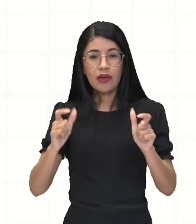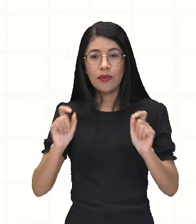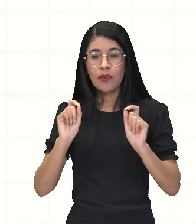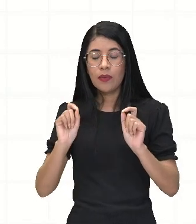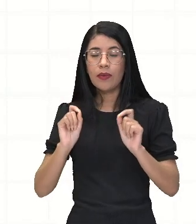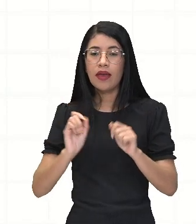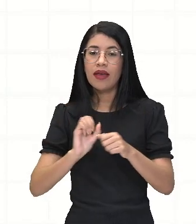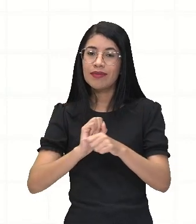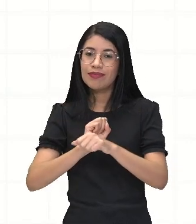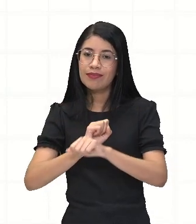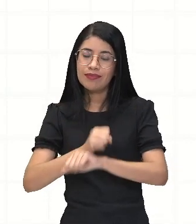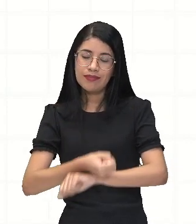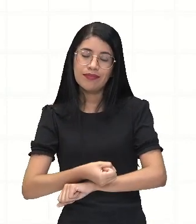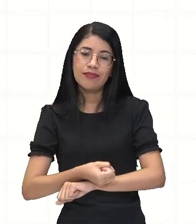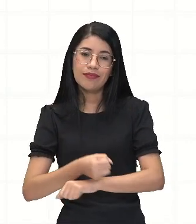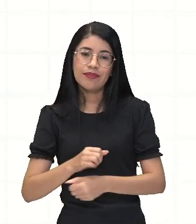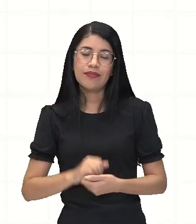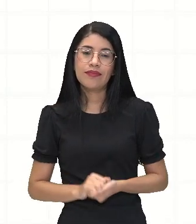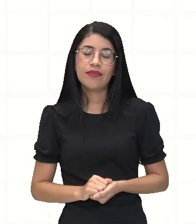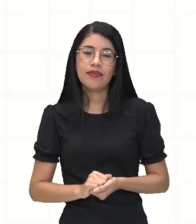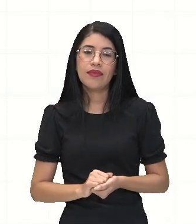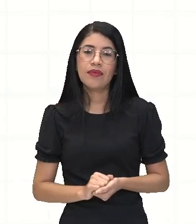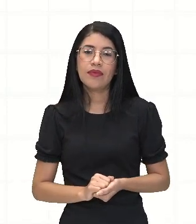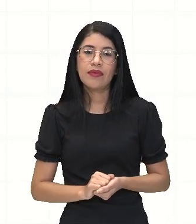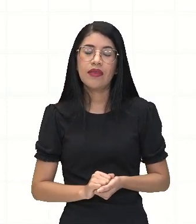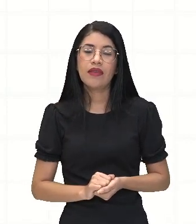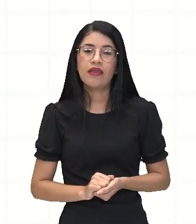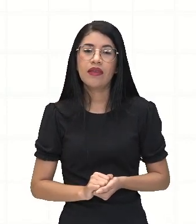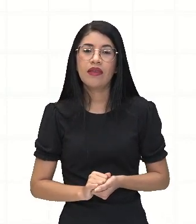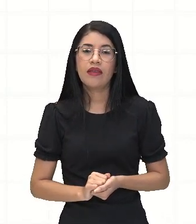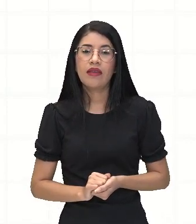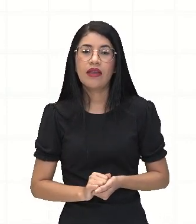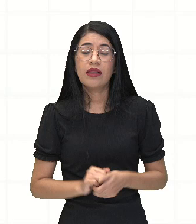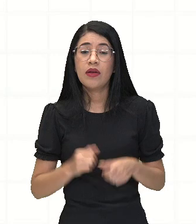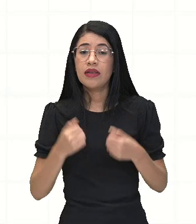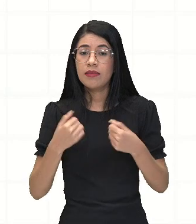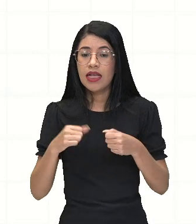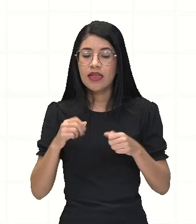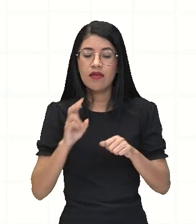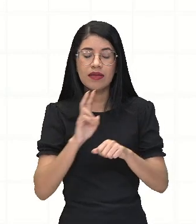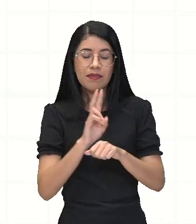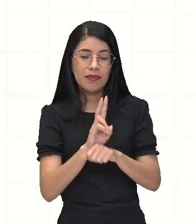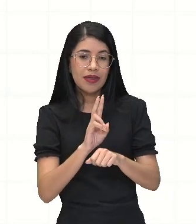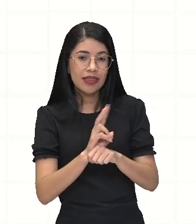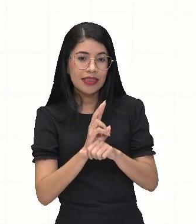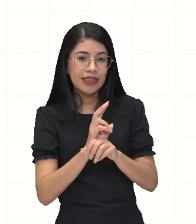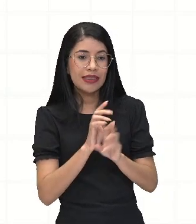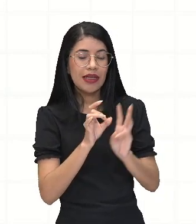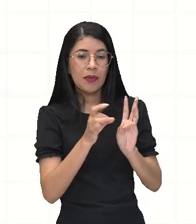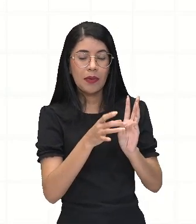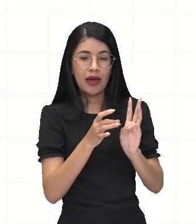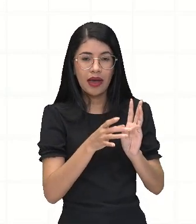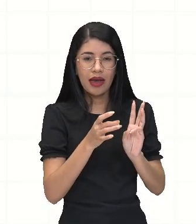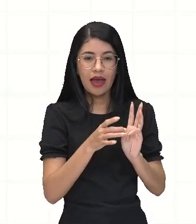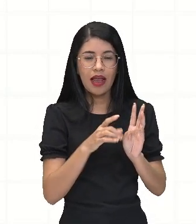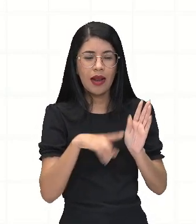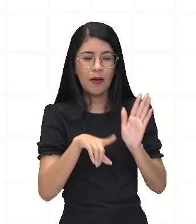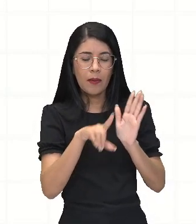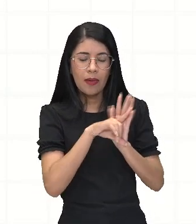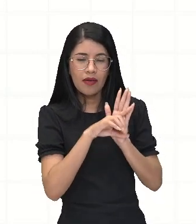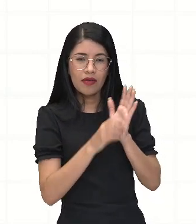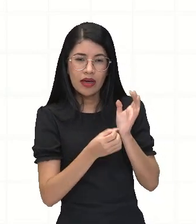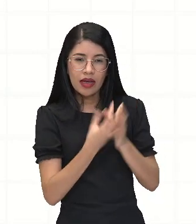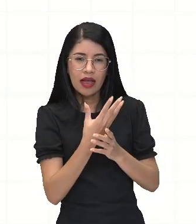sua escravização. Então, de certa forma, eles deveriam ser protegidos. Era uma lei criada para